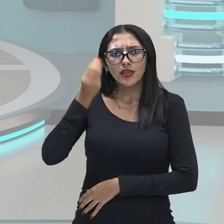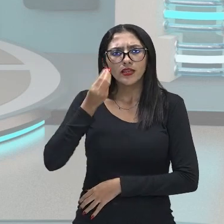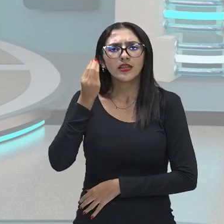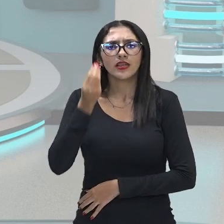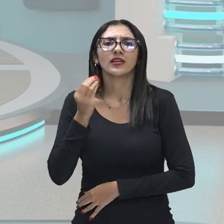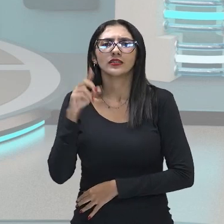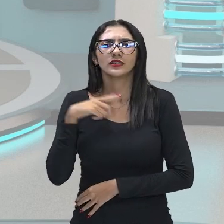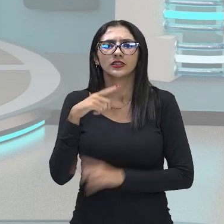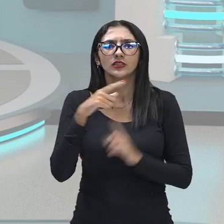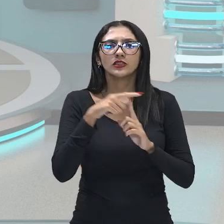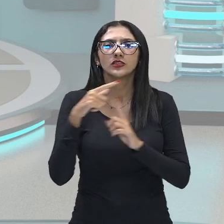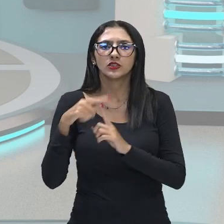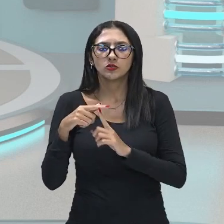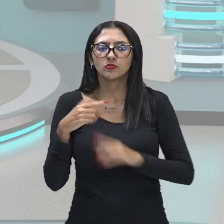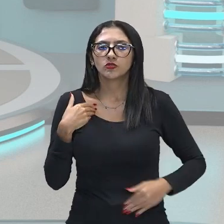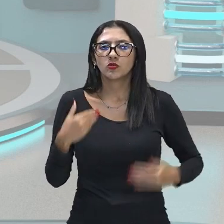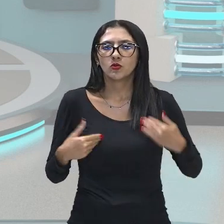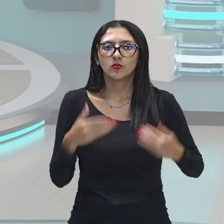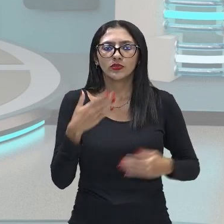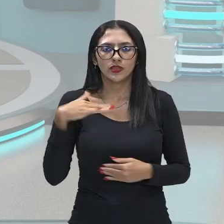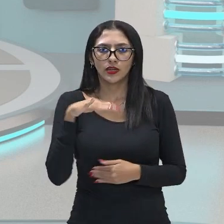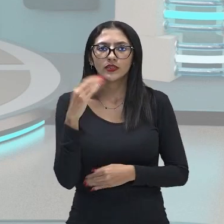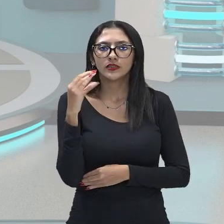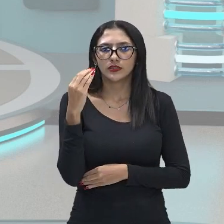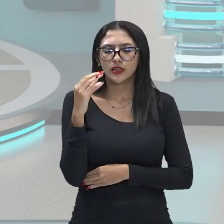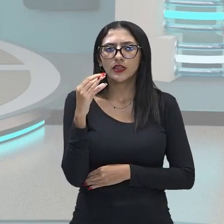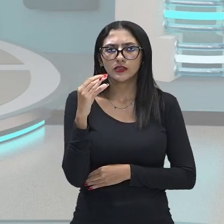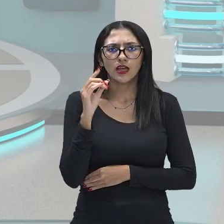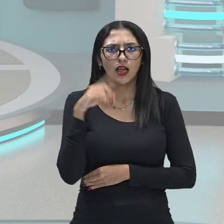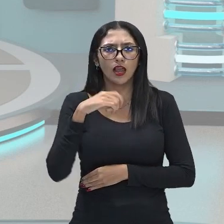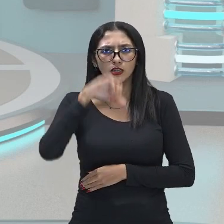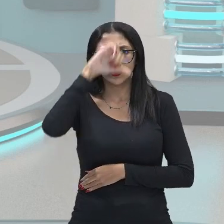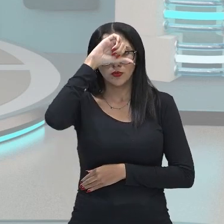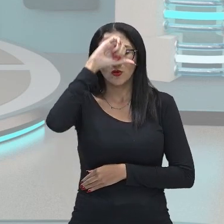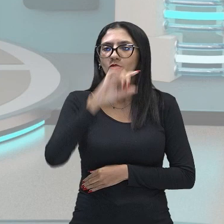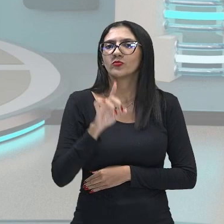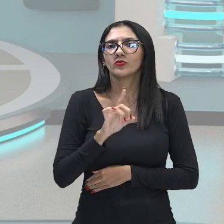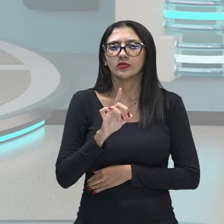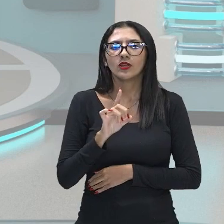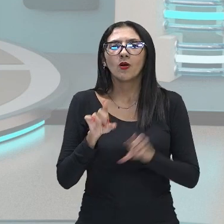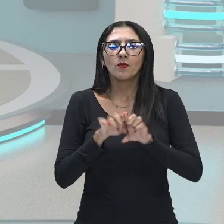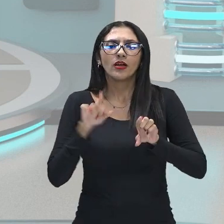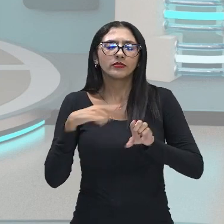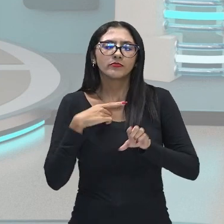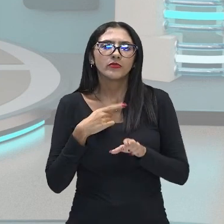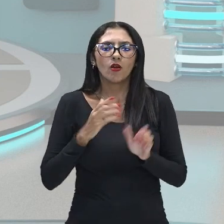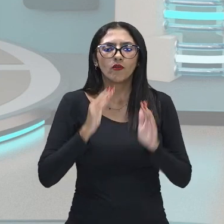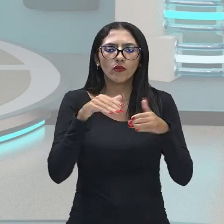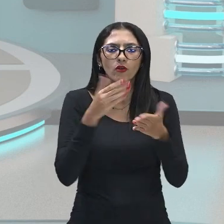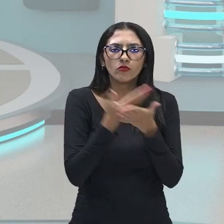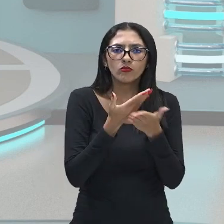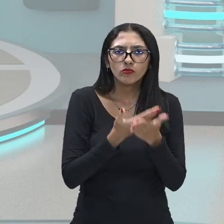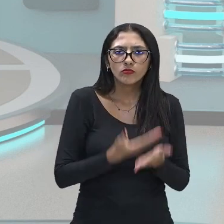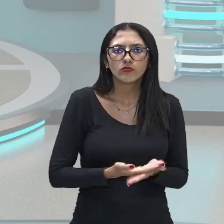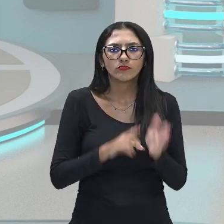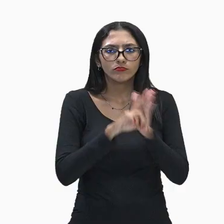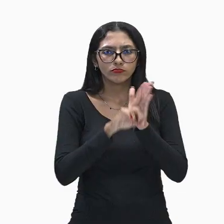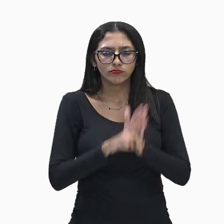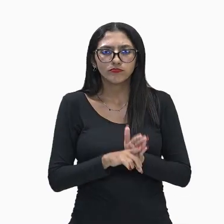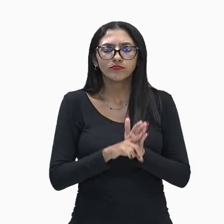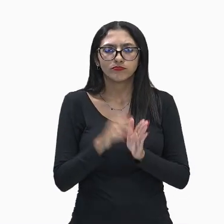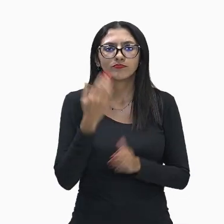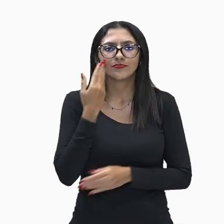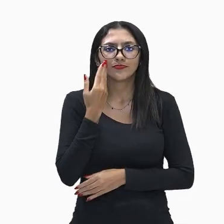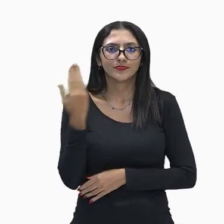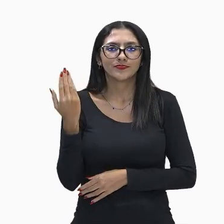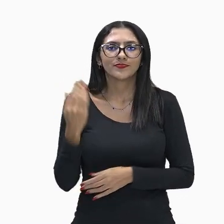padrões corporais dentro da ciência não baseado em estereótipos mas baseado nos estudos na pesquisa científica e olha só o que